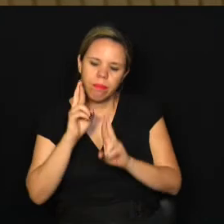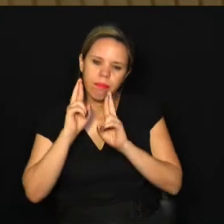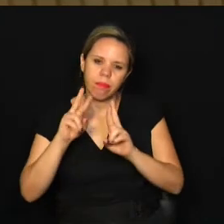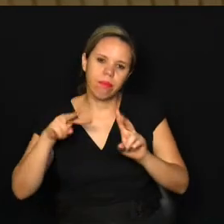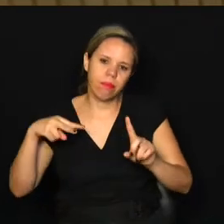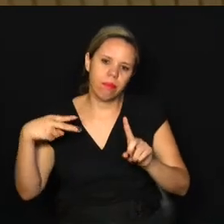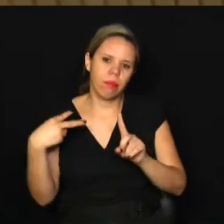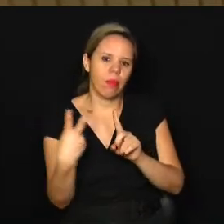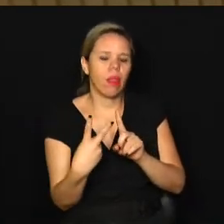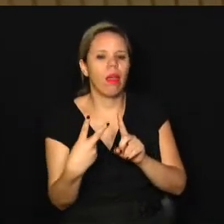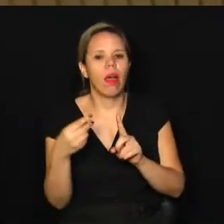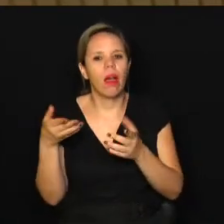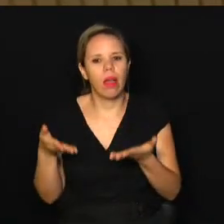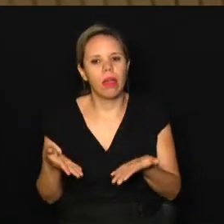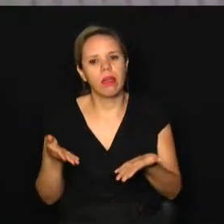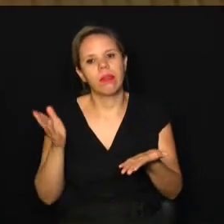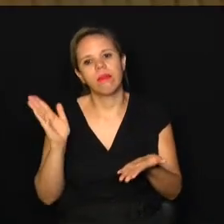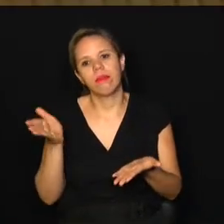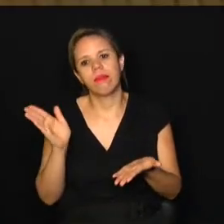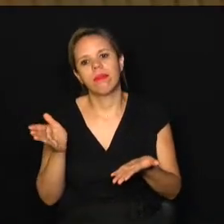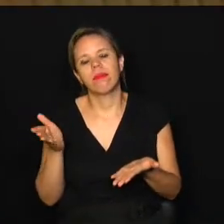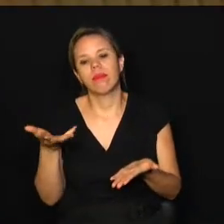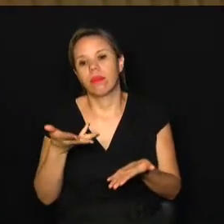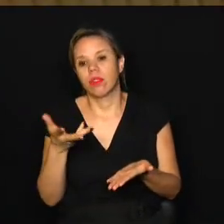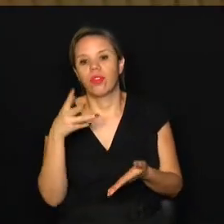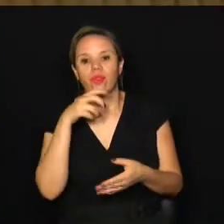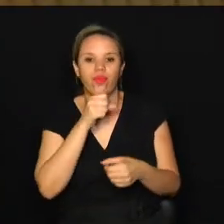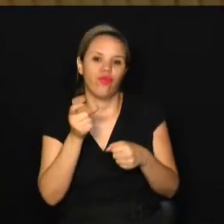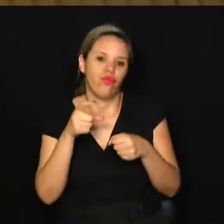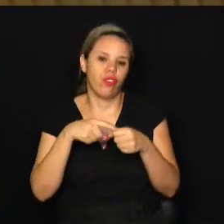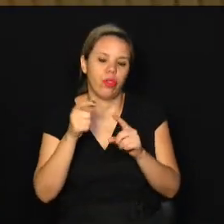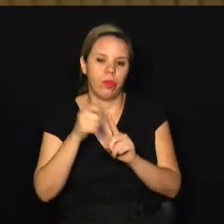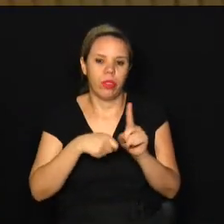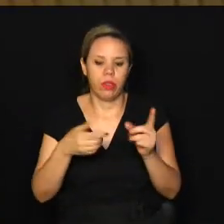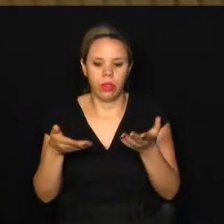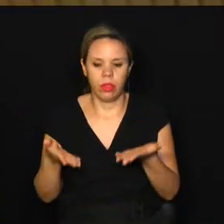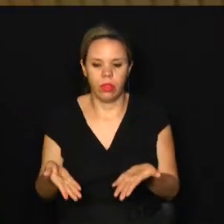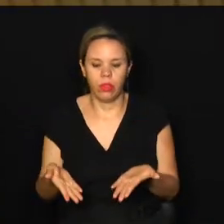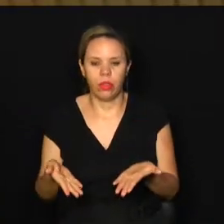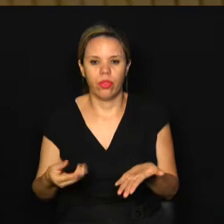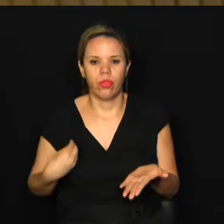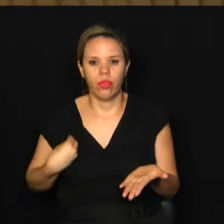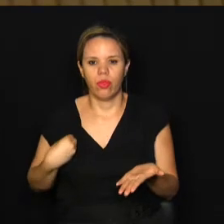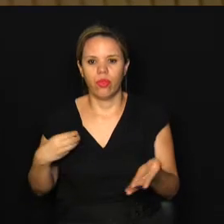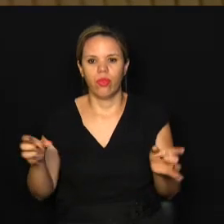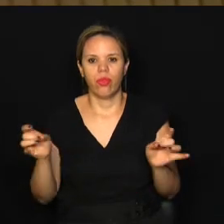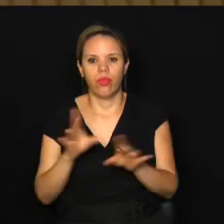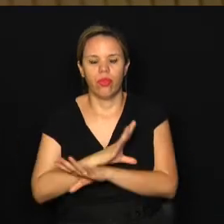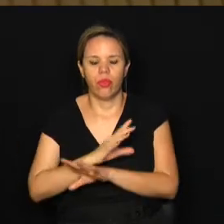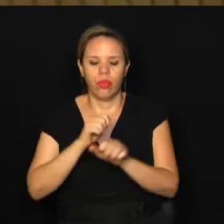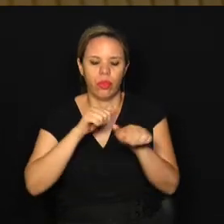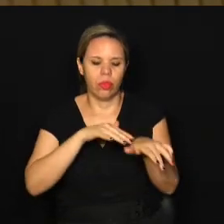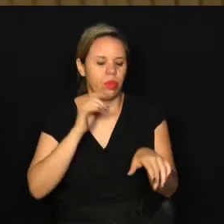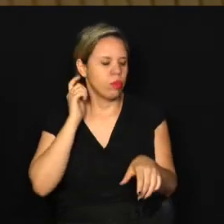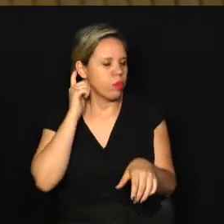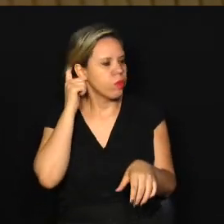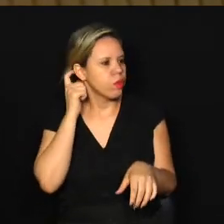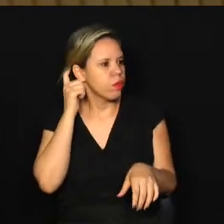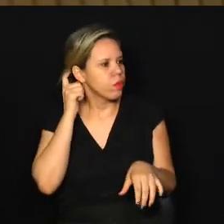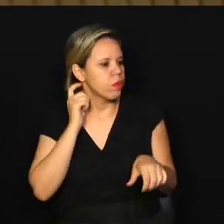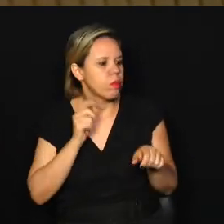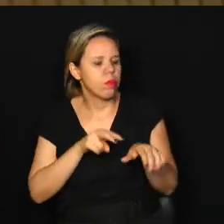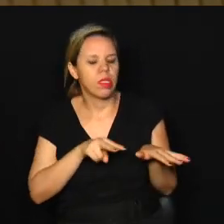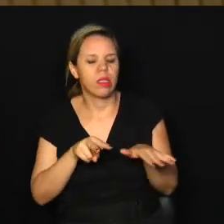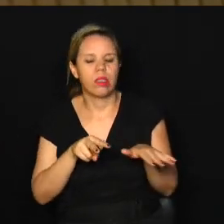expectativa já é de uma ligeira retomada. Esse mês que nós estamos encerrando agora, nessa semana, no mês de